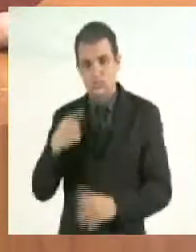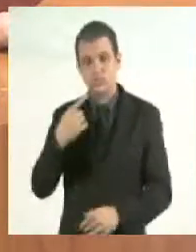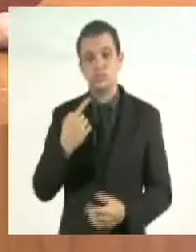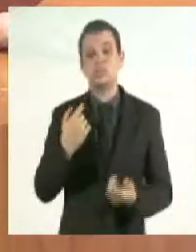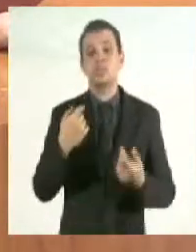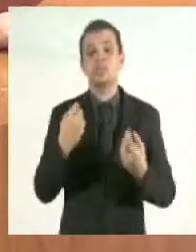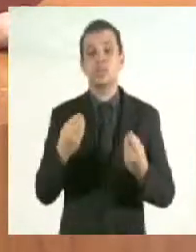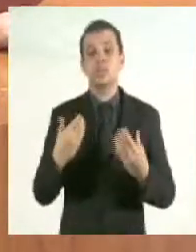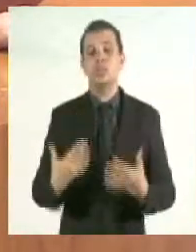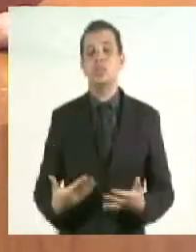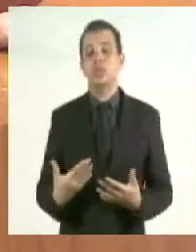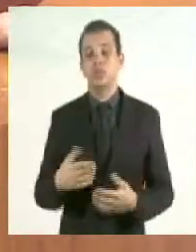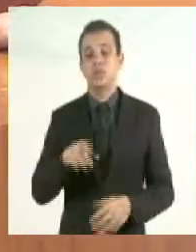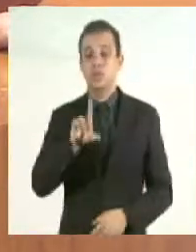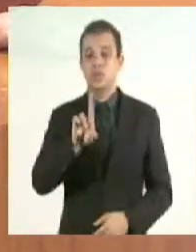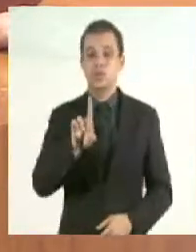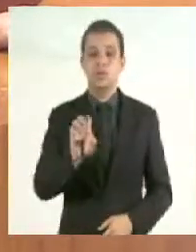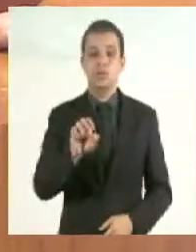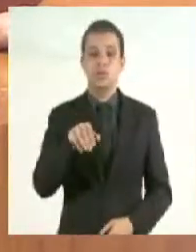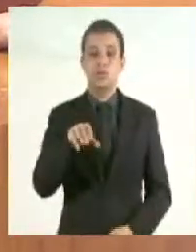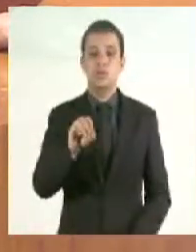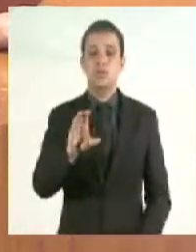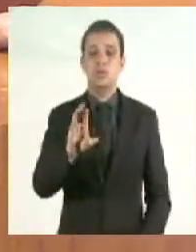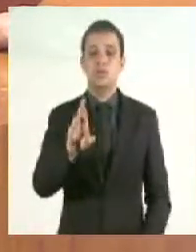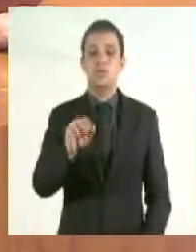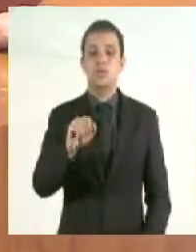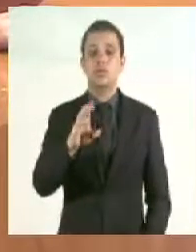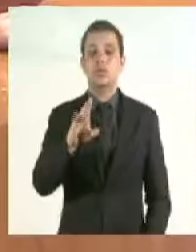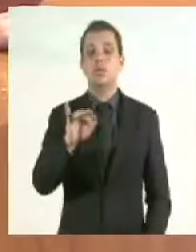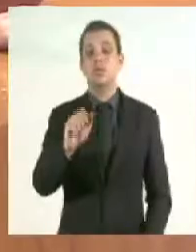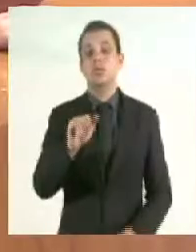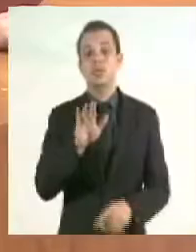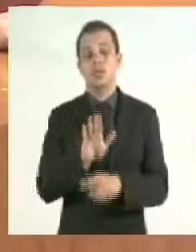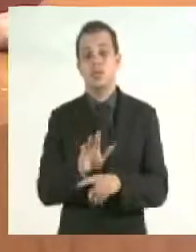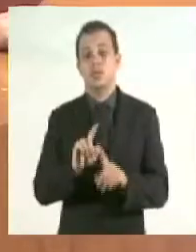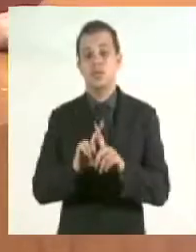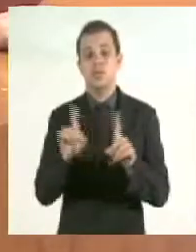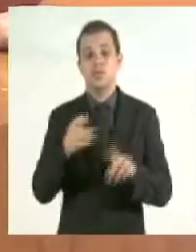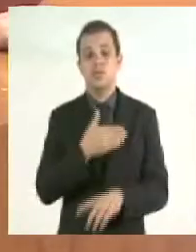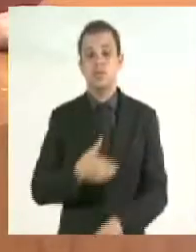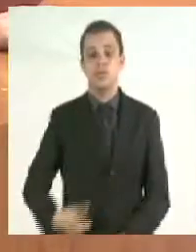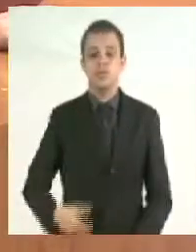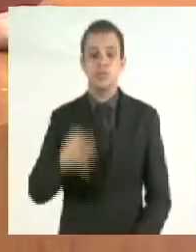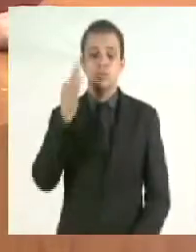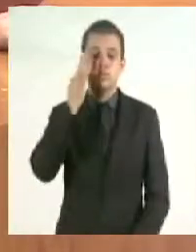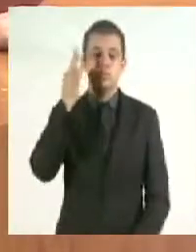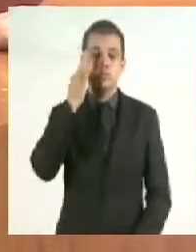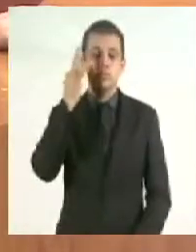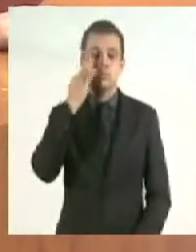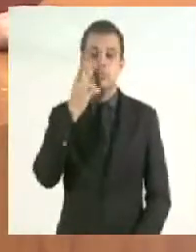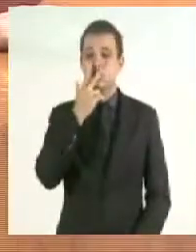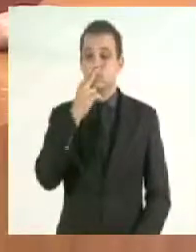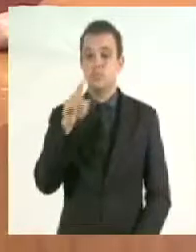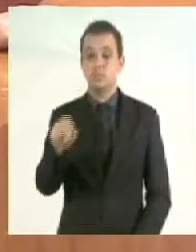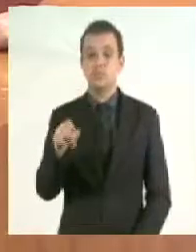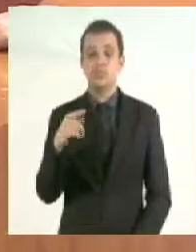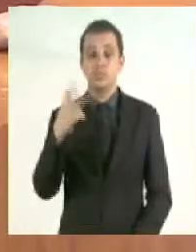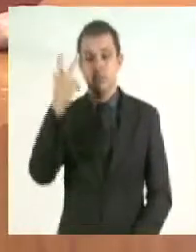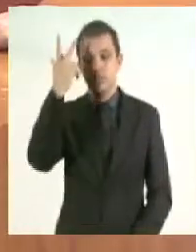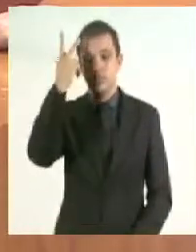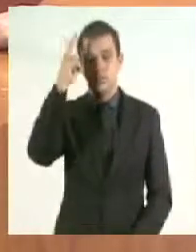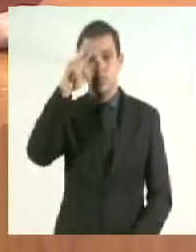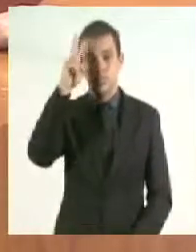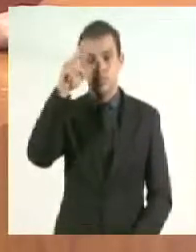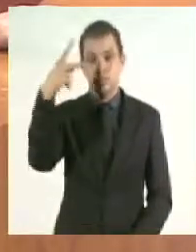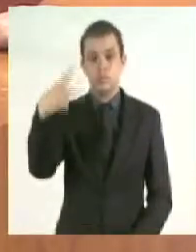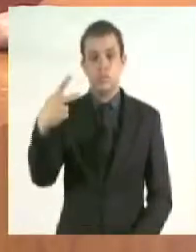exista. Mas o governador Flávio Dino, talvez com o seu histórico stalinista, seu